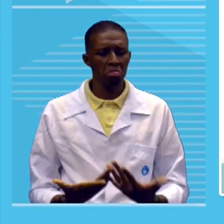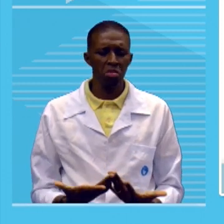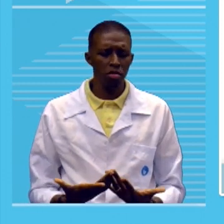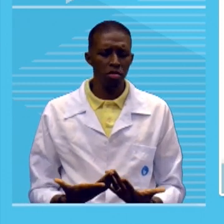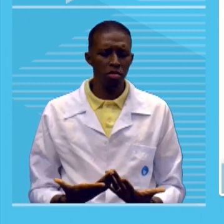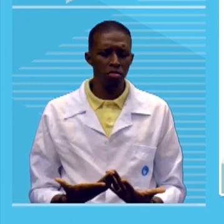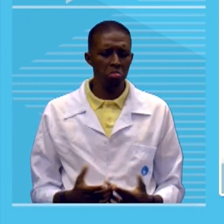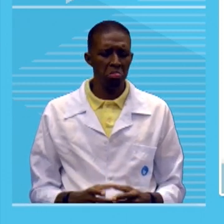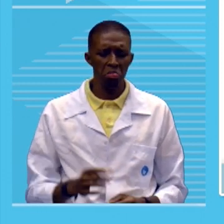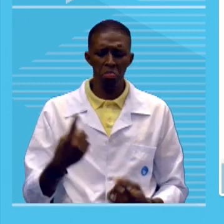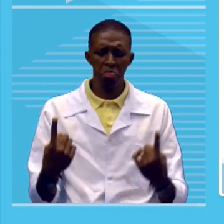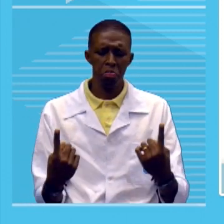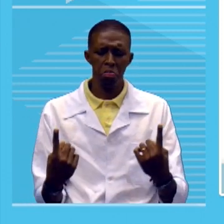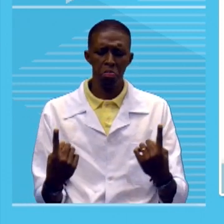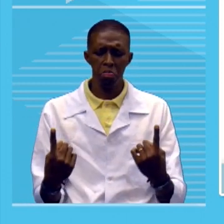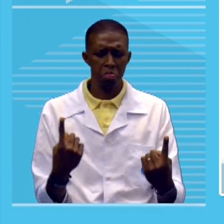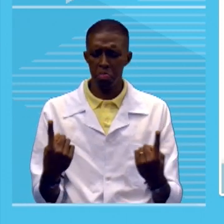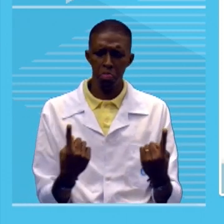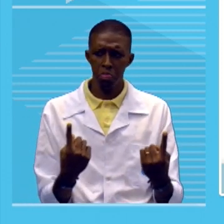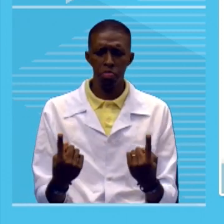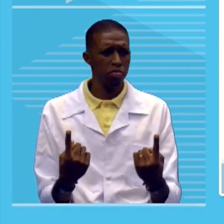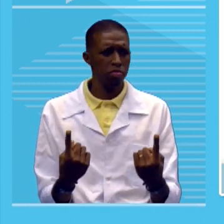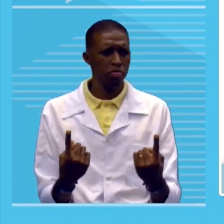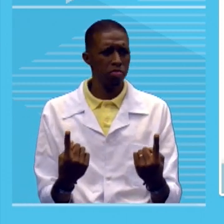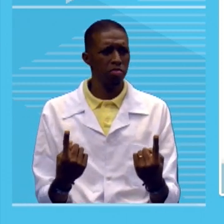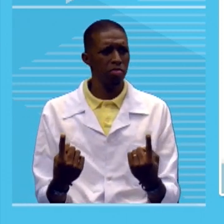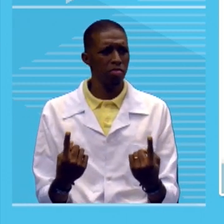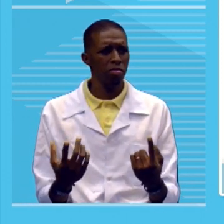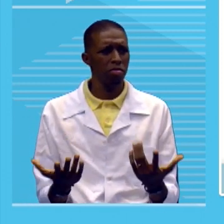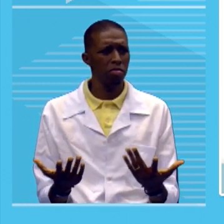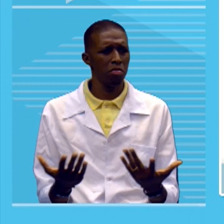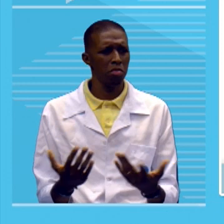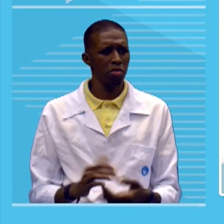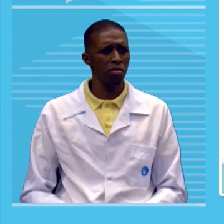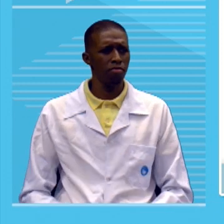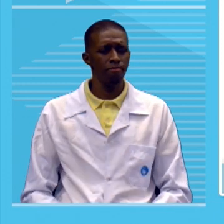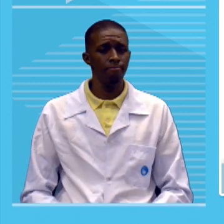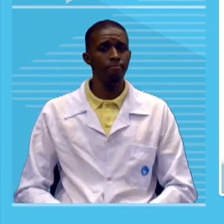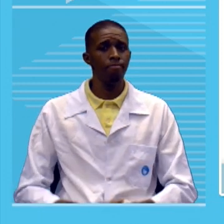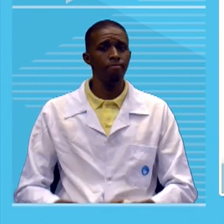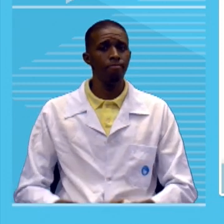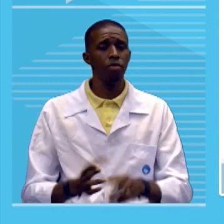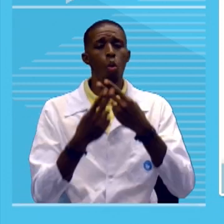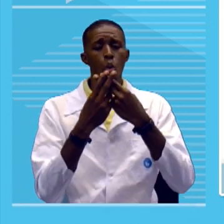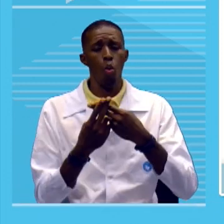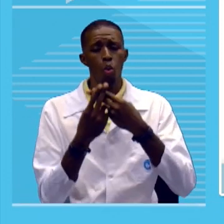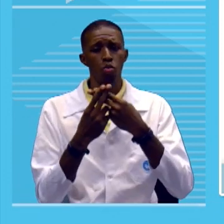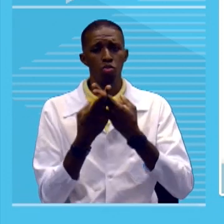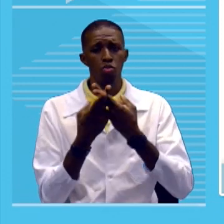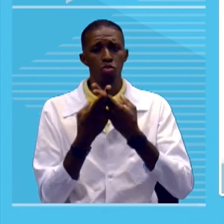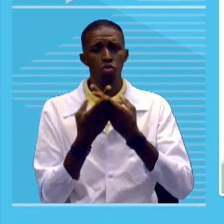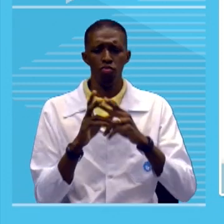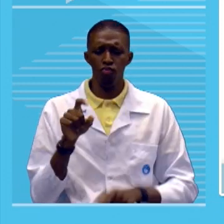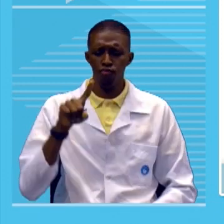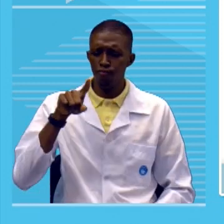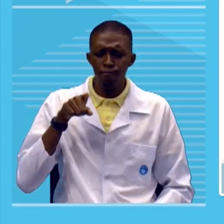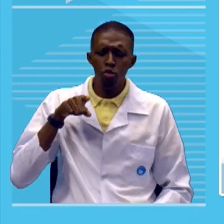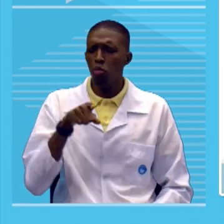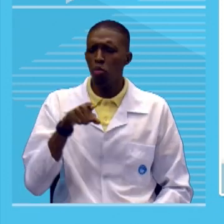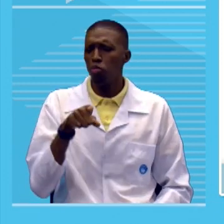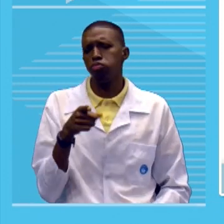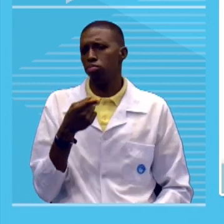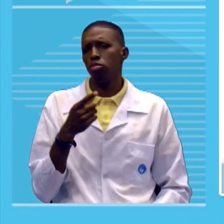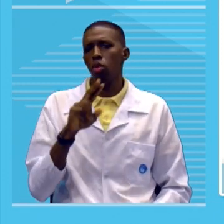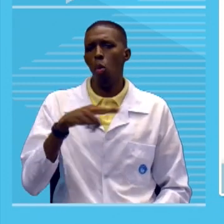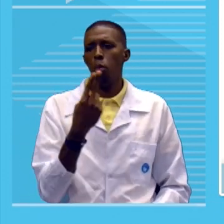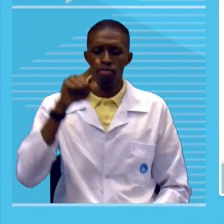tenham as mesmas palavras, elas apresentam uma pontuação diferente. E isso